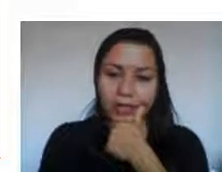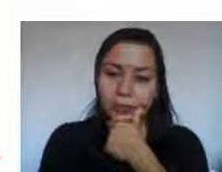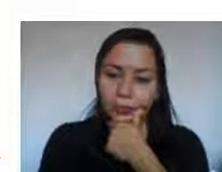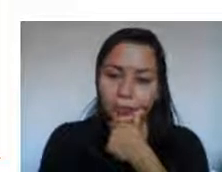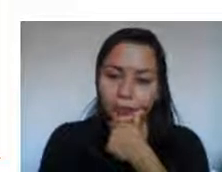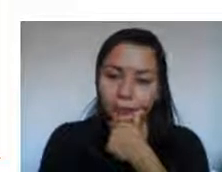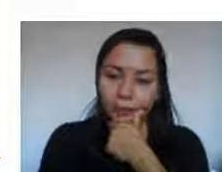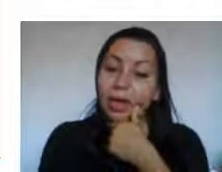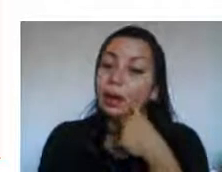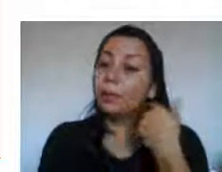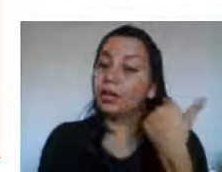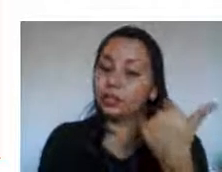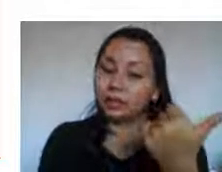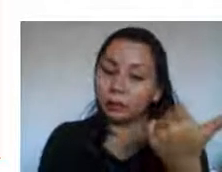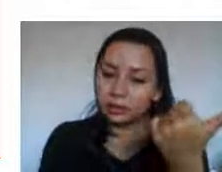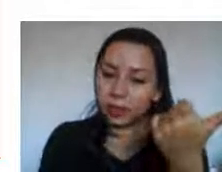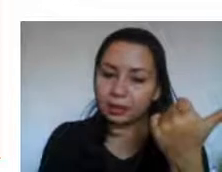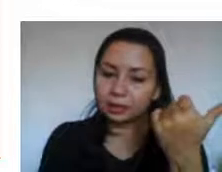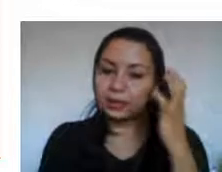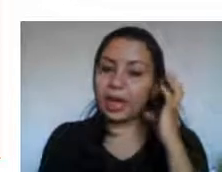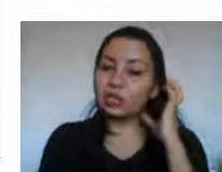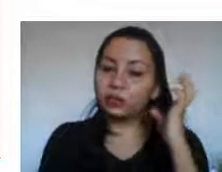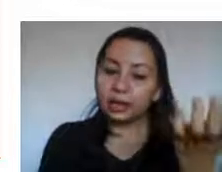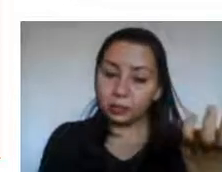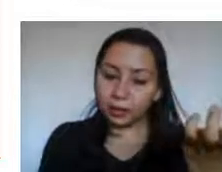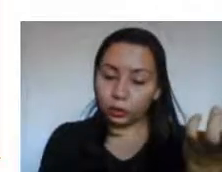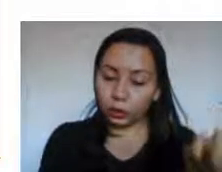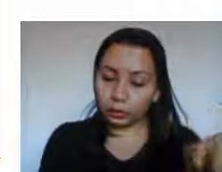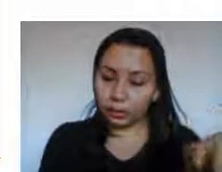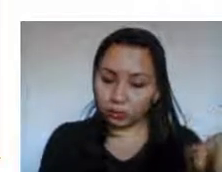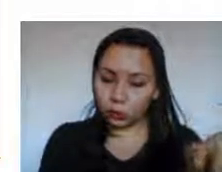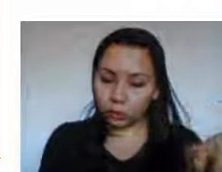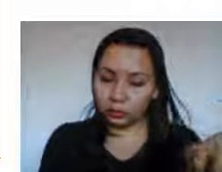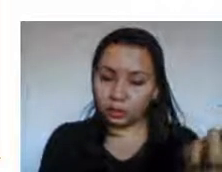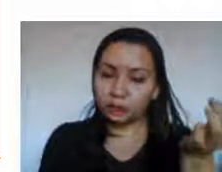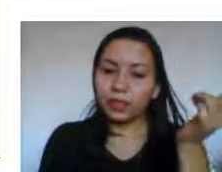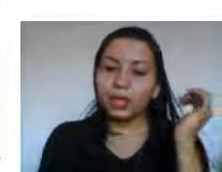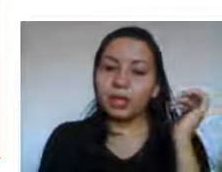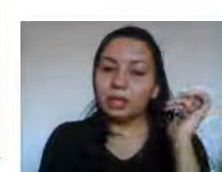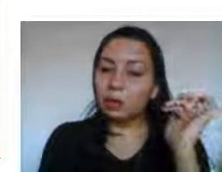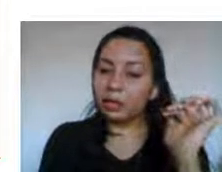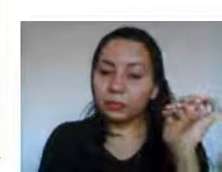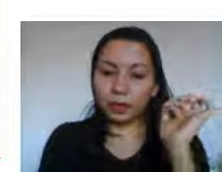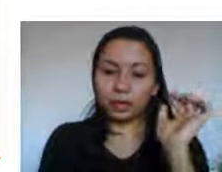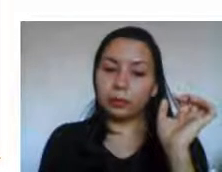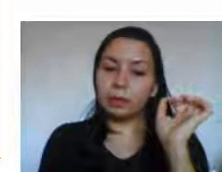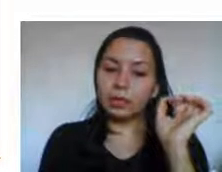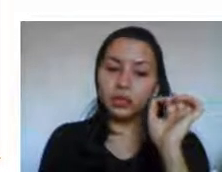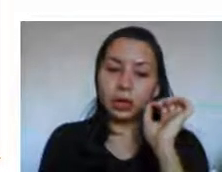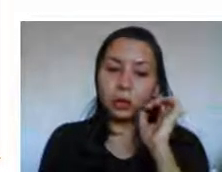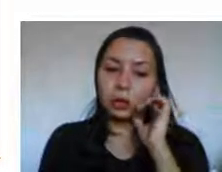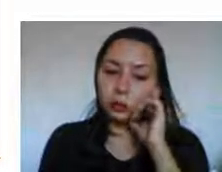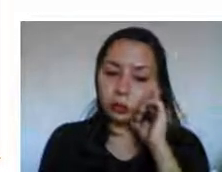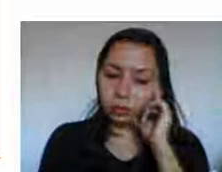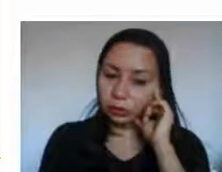causas desse problema: má gestão das pescas, atividades predatórias e destrutivas, que não respeitam as